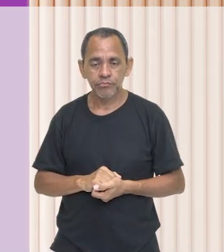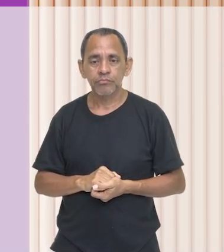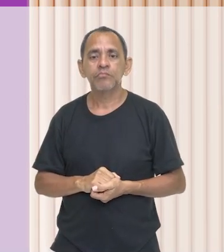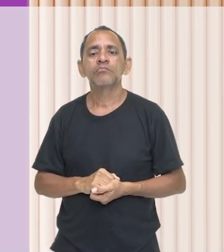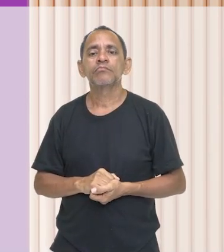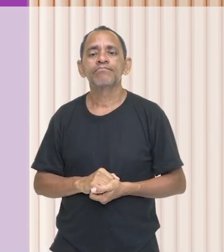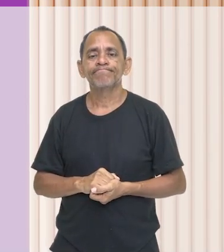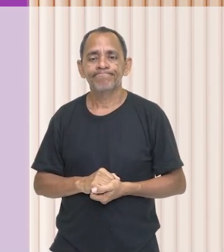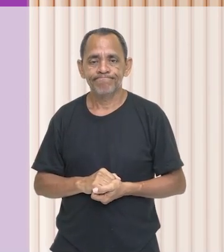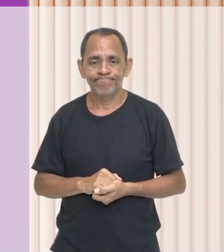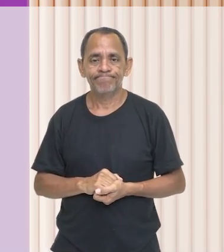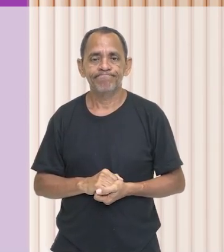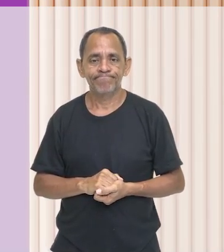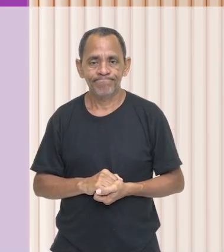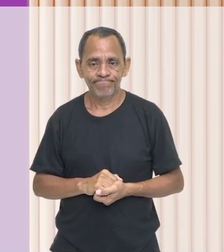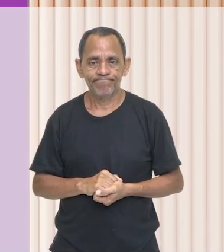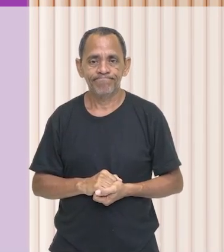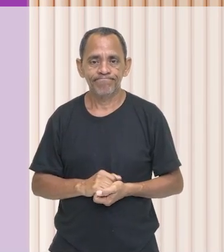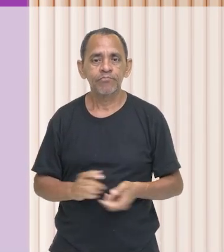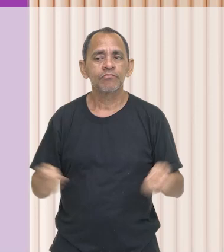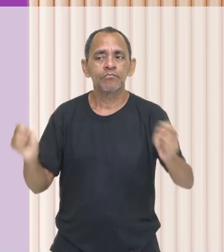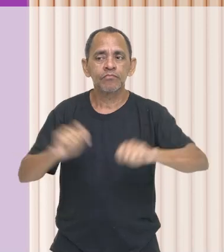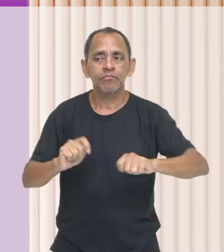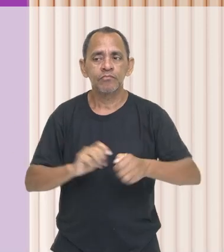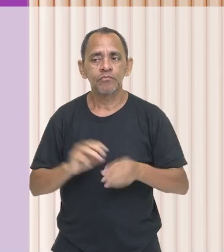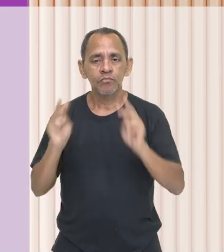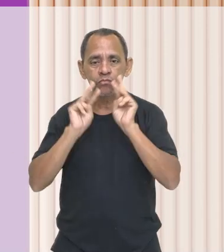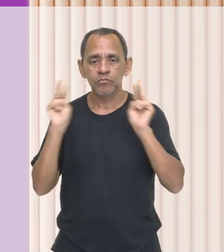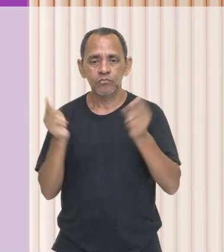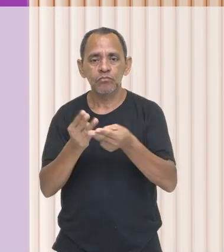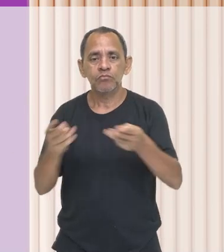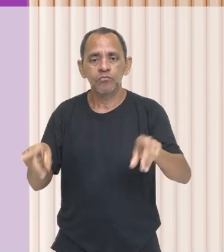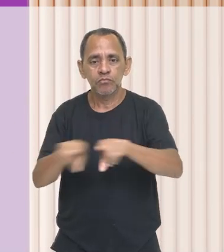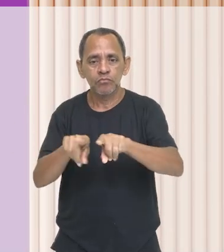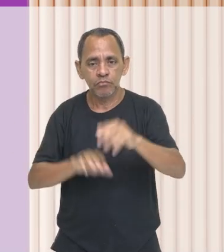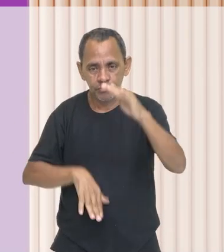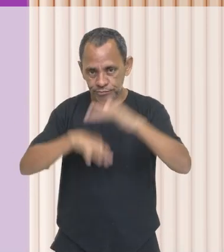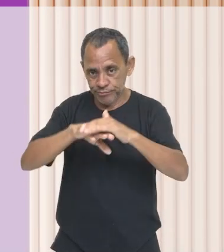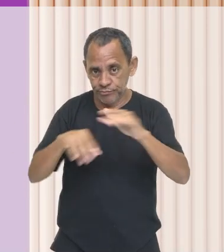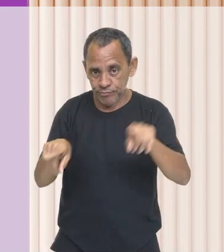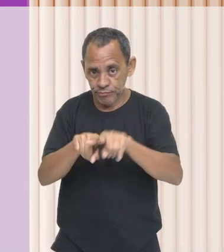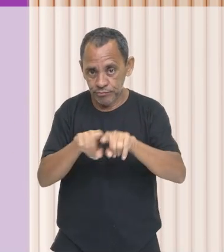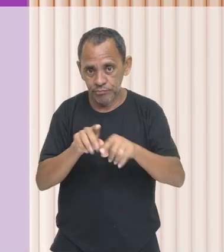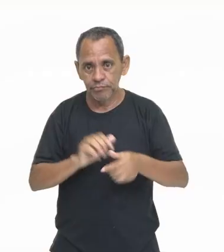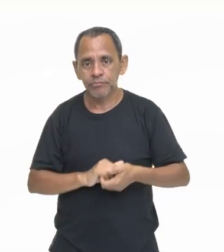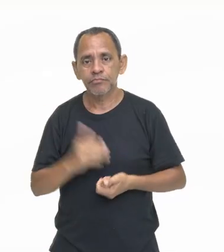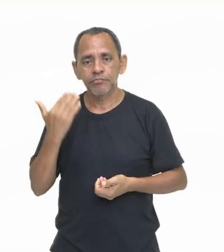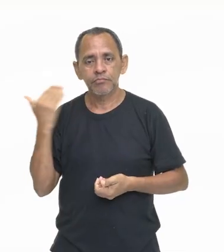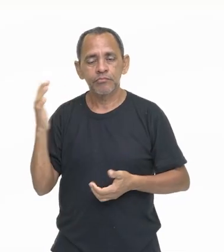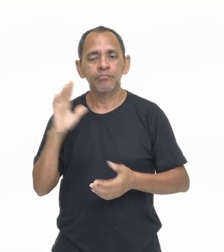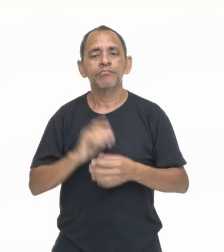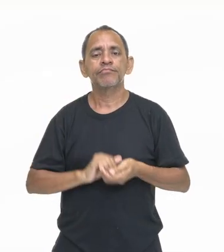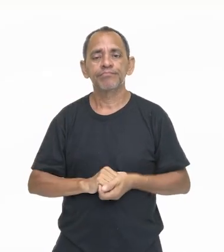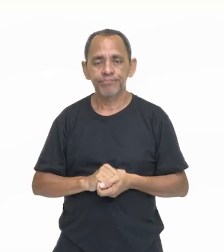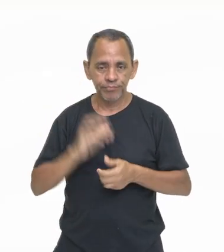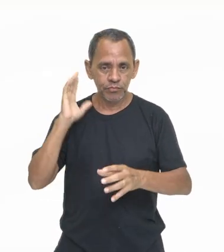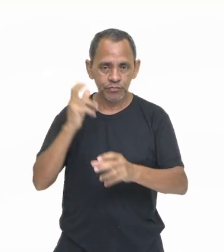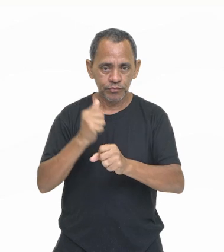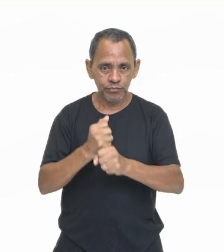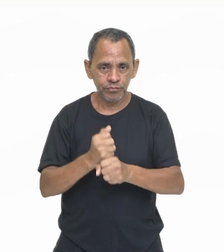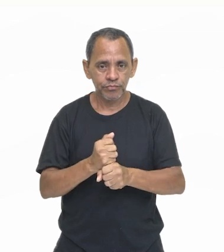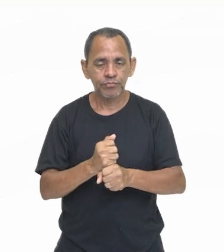bem? Então vamos começar aqui a nossa aula de revisão, revisando aqui as unidades de medida